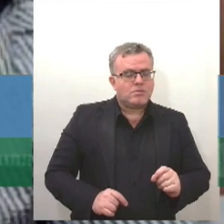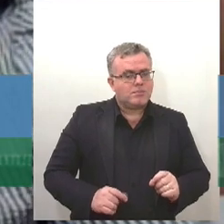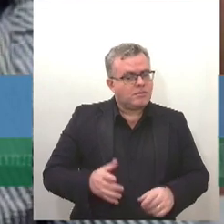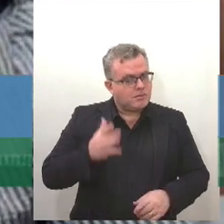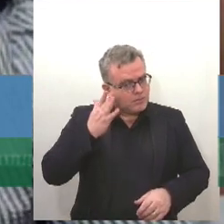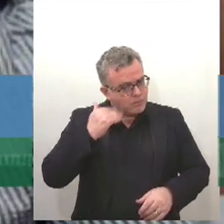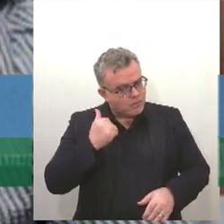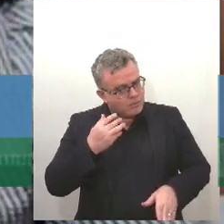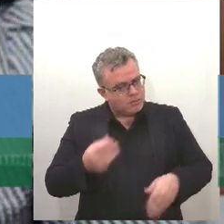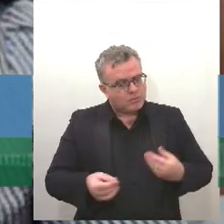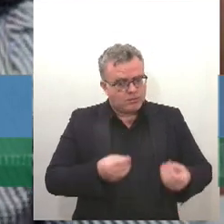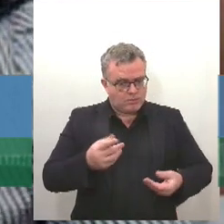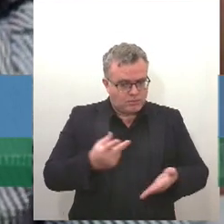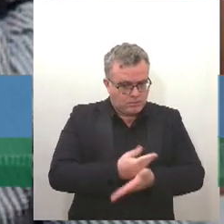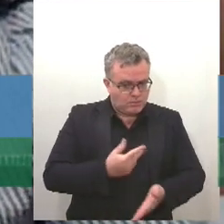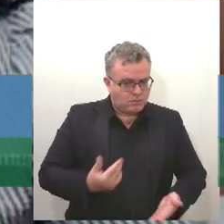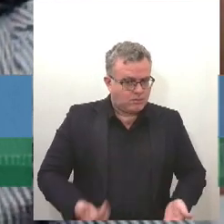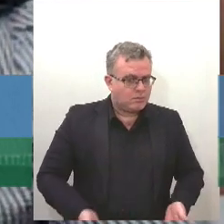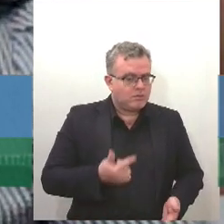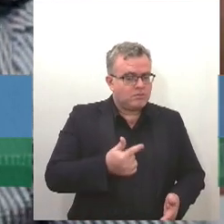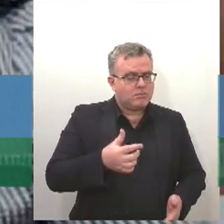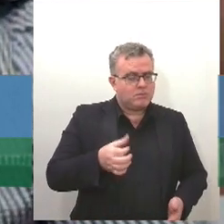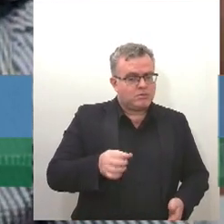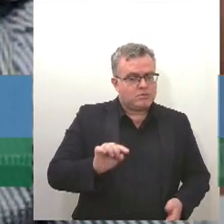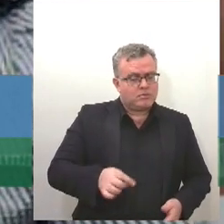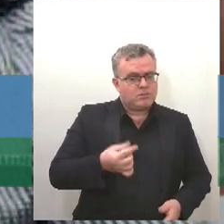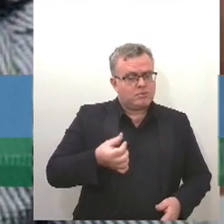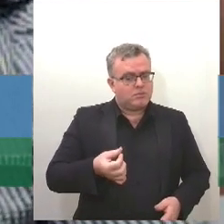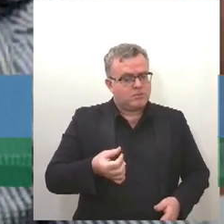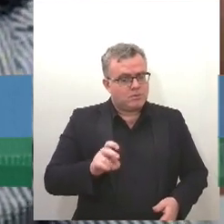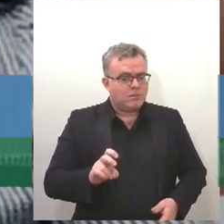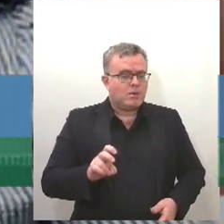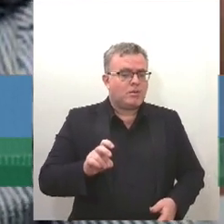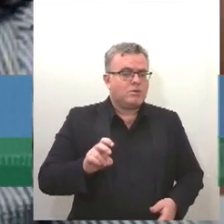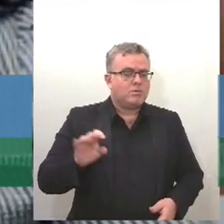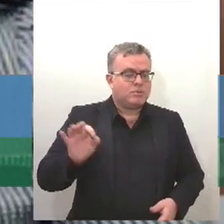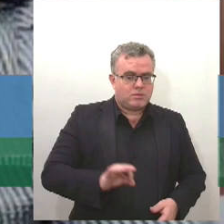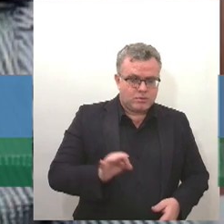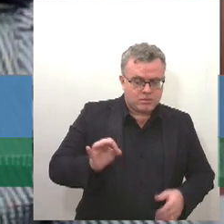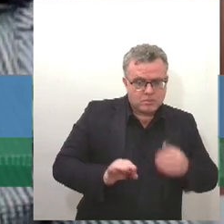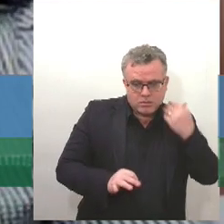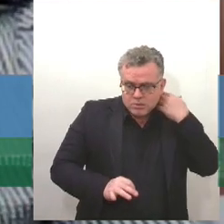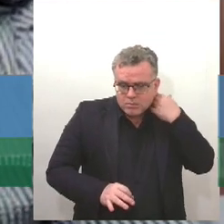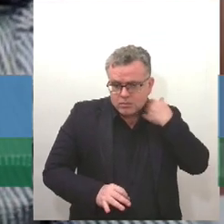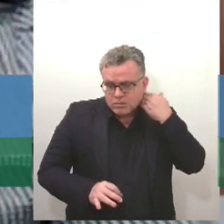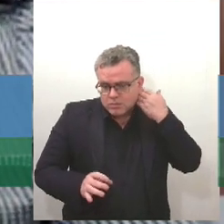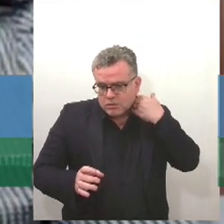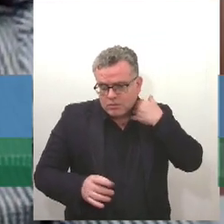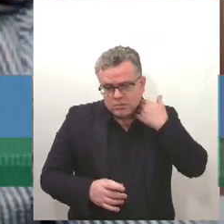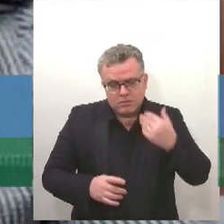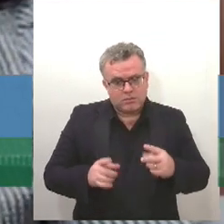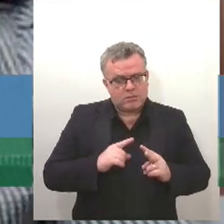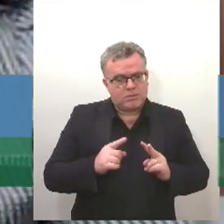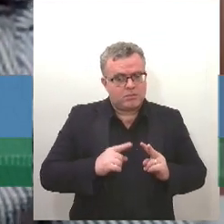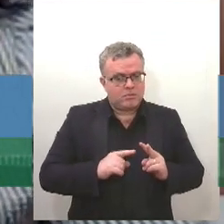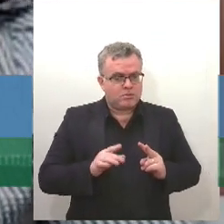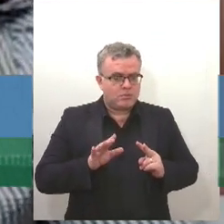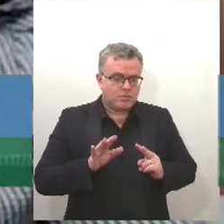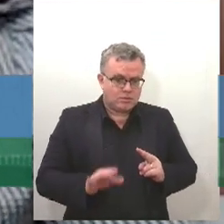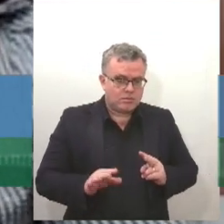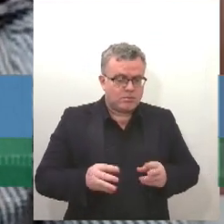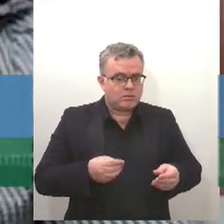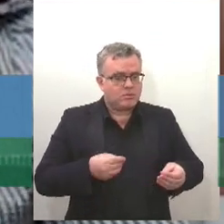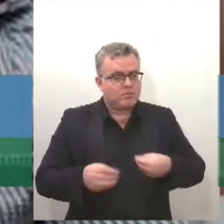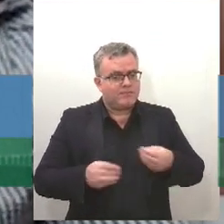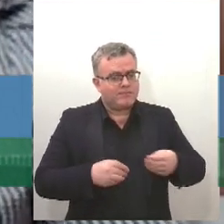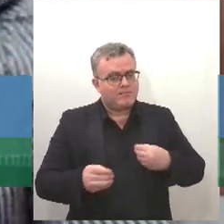26,5 por tanto do ibs quanto o CBS Mas ainda tem uma flexibilidade uma possibilidade